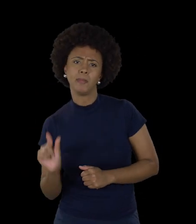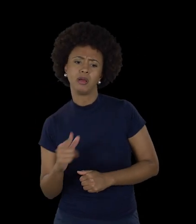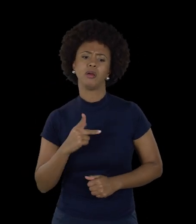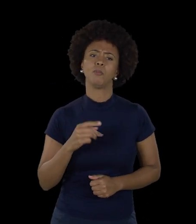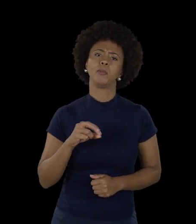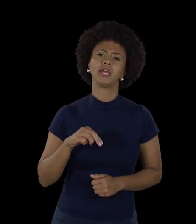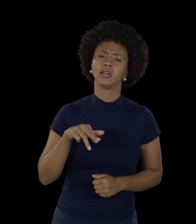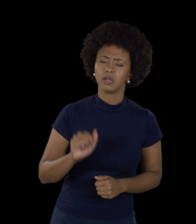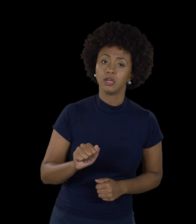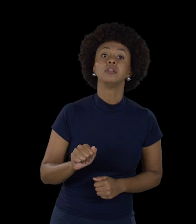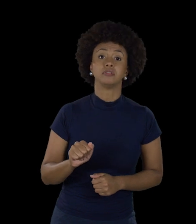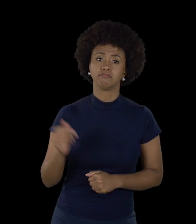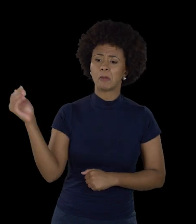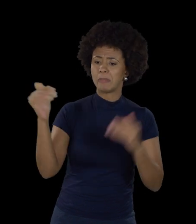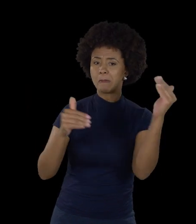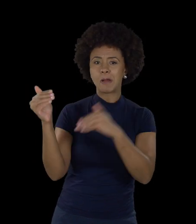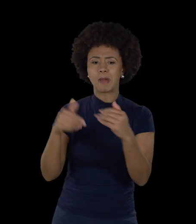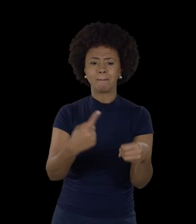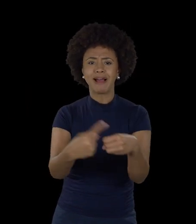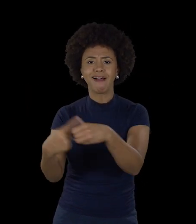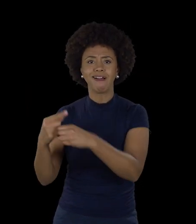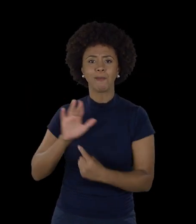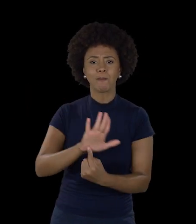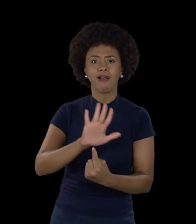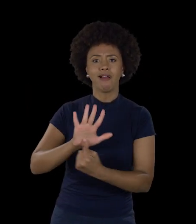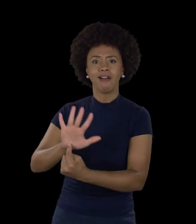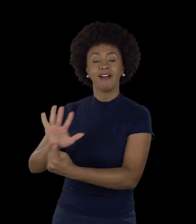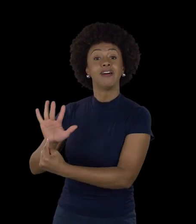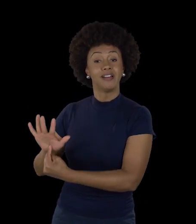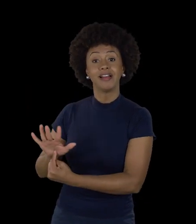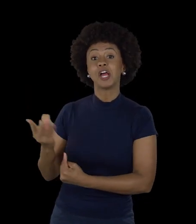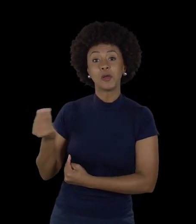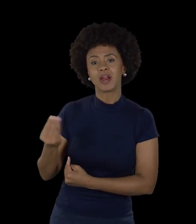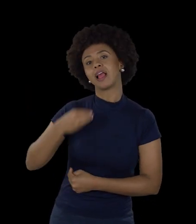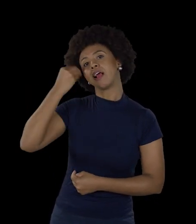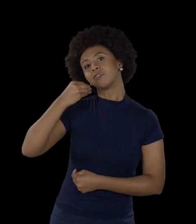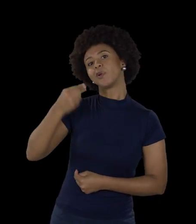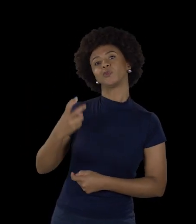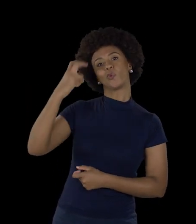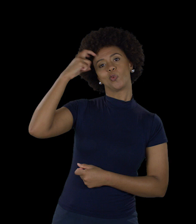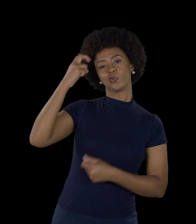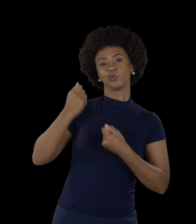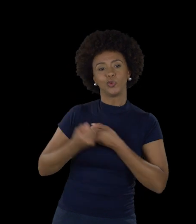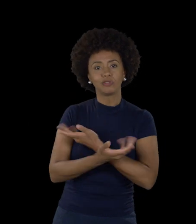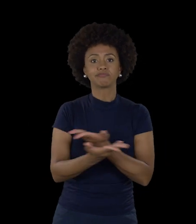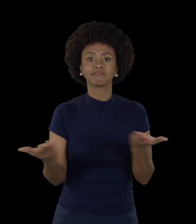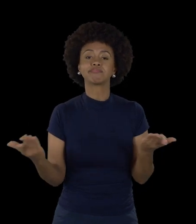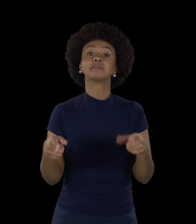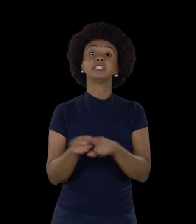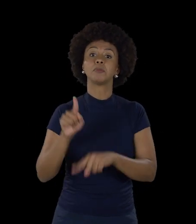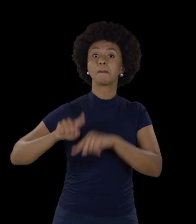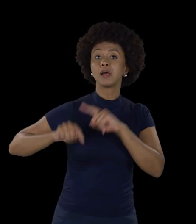italiana, alemã, pomerana, entre outros, se apresentam em diversos municípios, trazendo sua